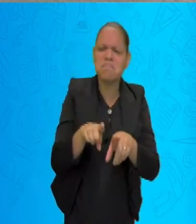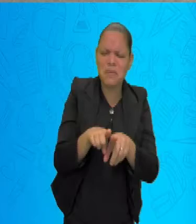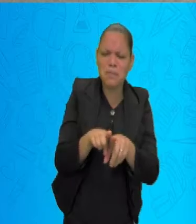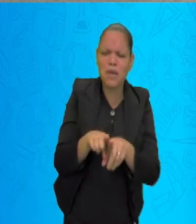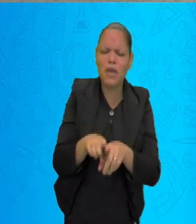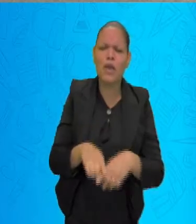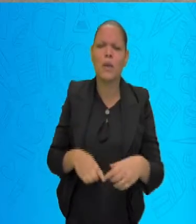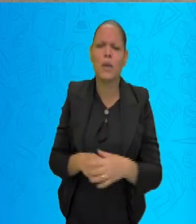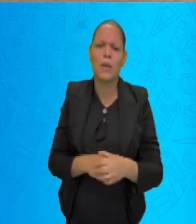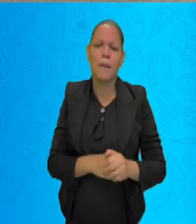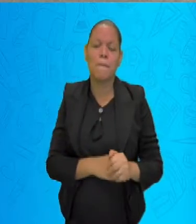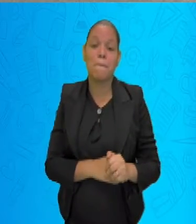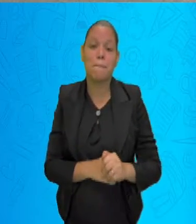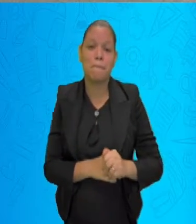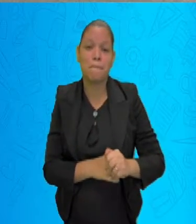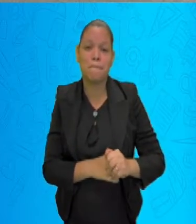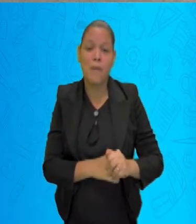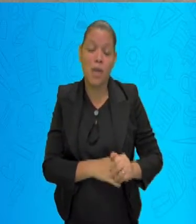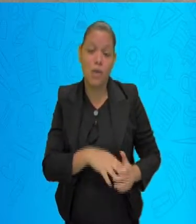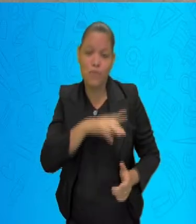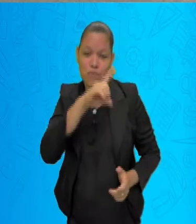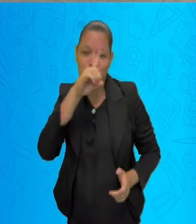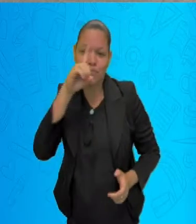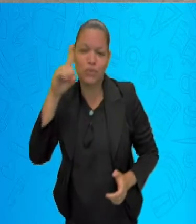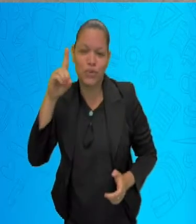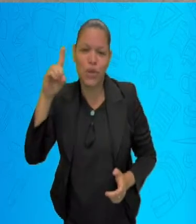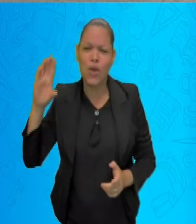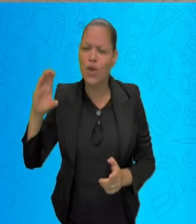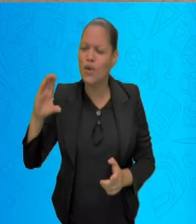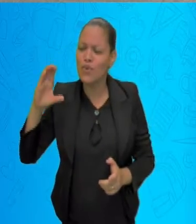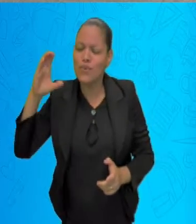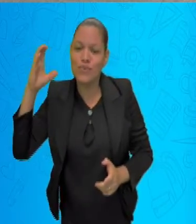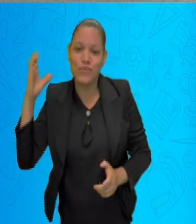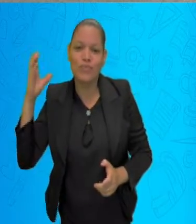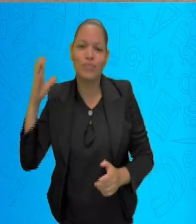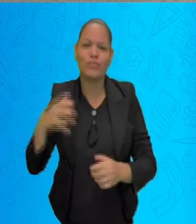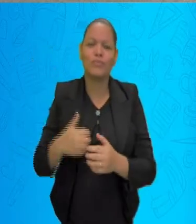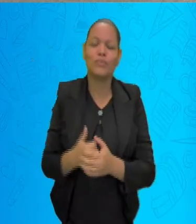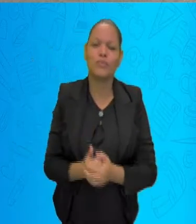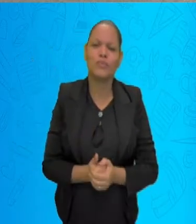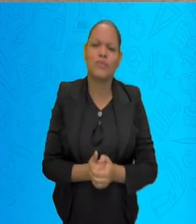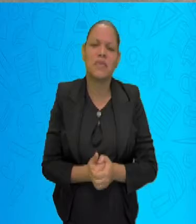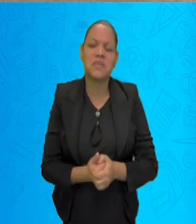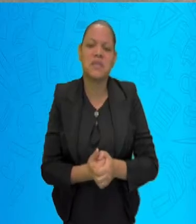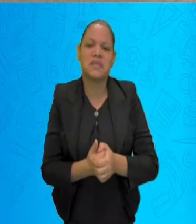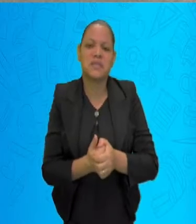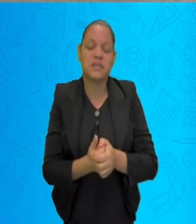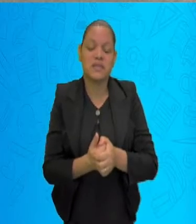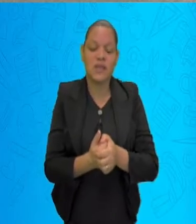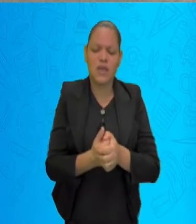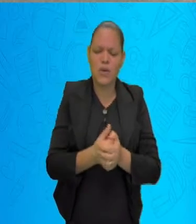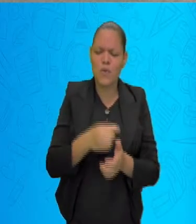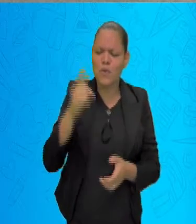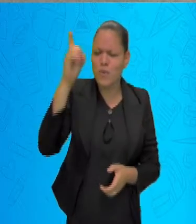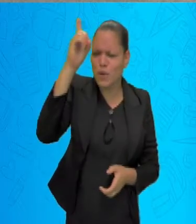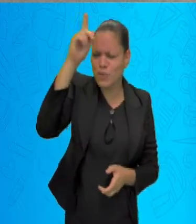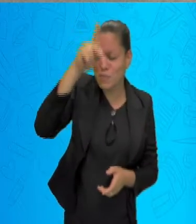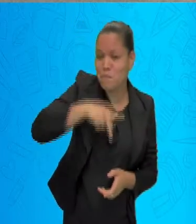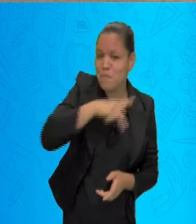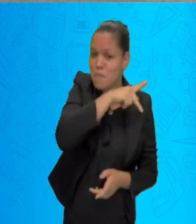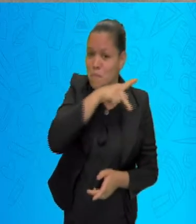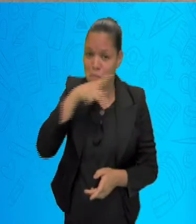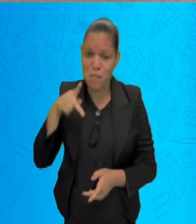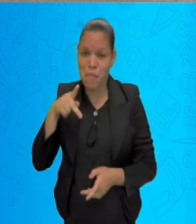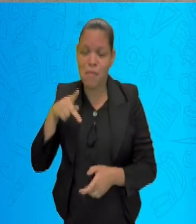de setembro de 1810, quando o padre Miguel Hidalgo passou a liderar um movimento